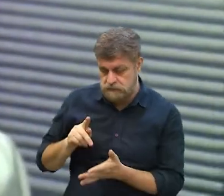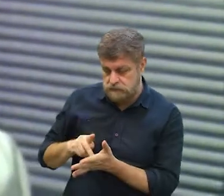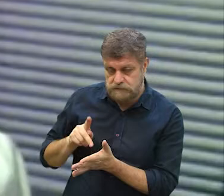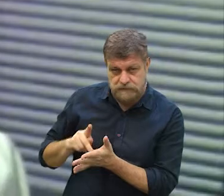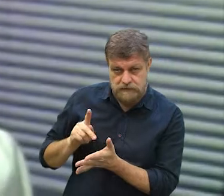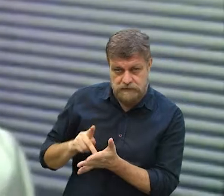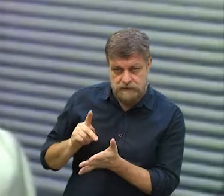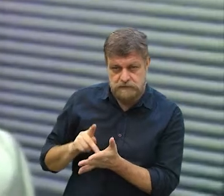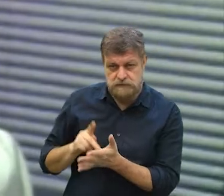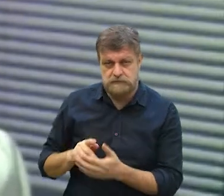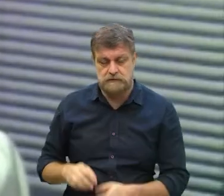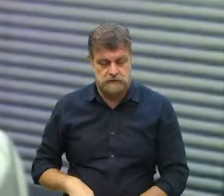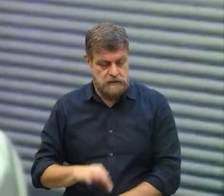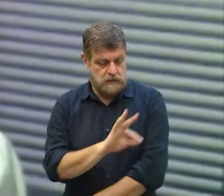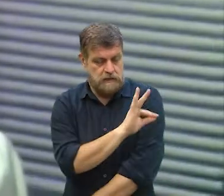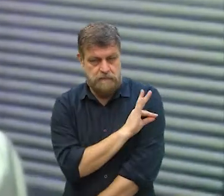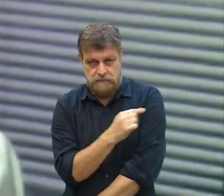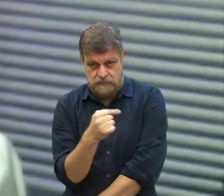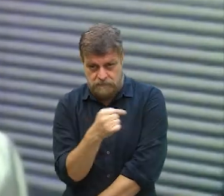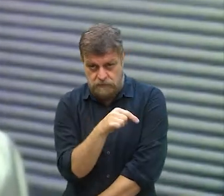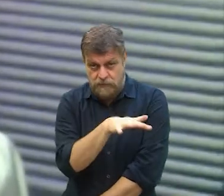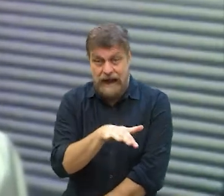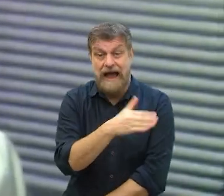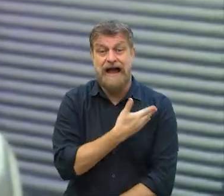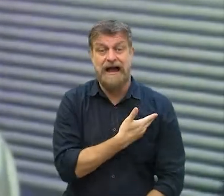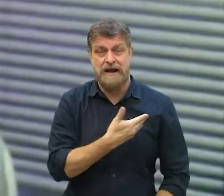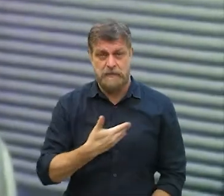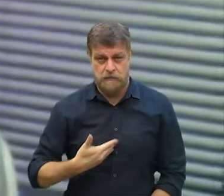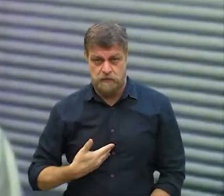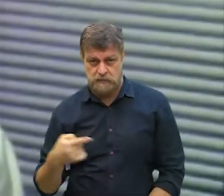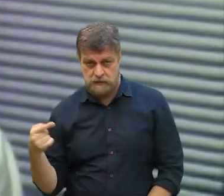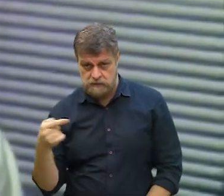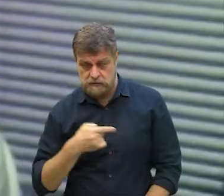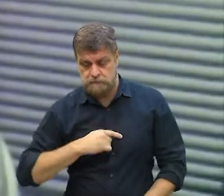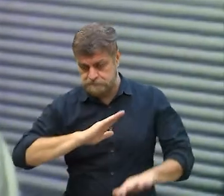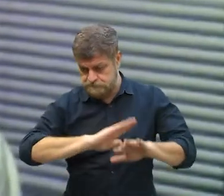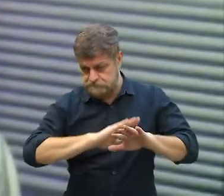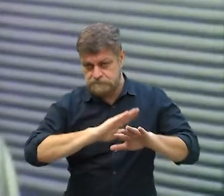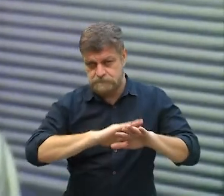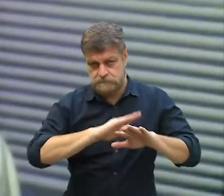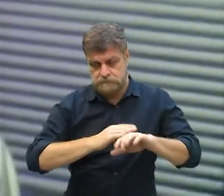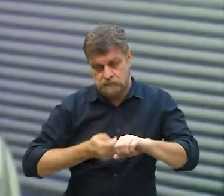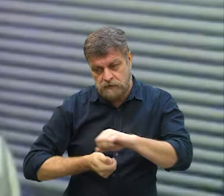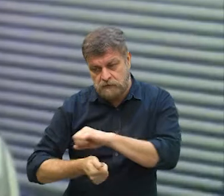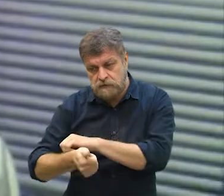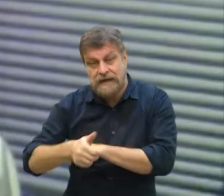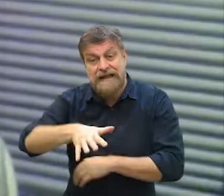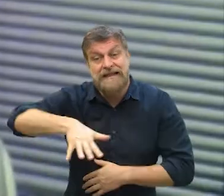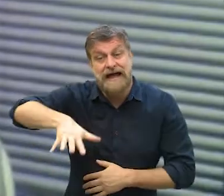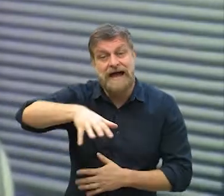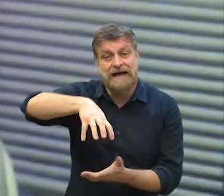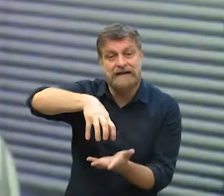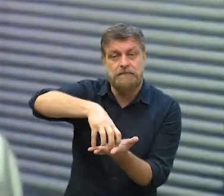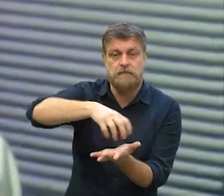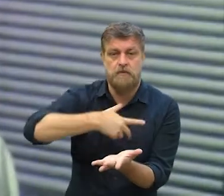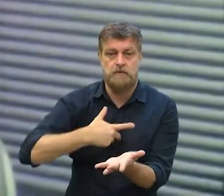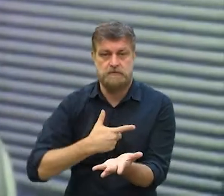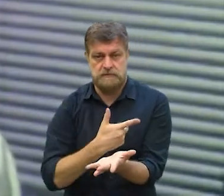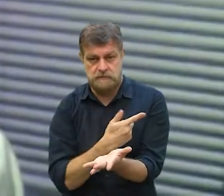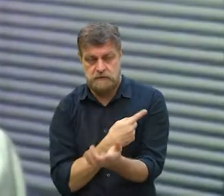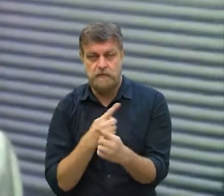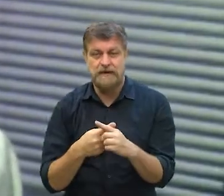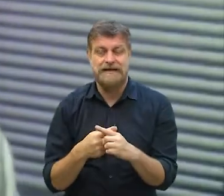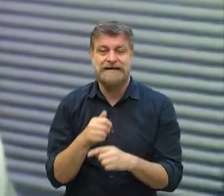que realmente a prefeitura, o poder público, tem que de fato investir na atenção primária, né?